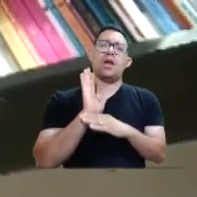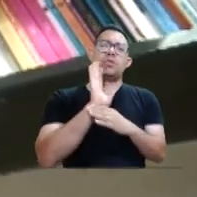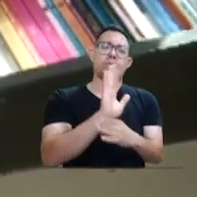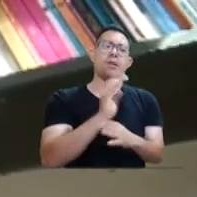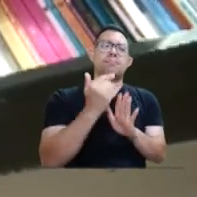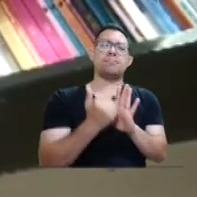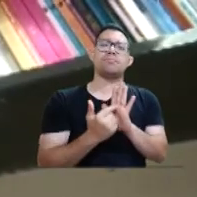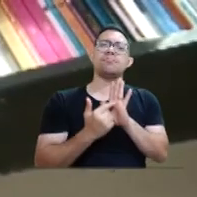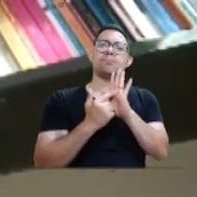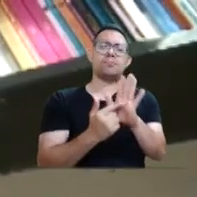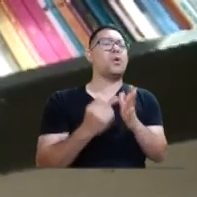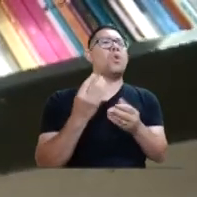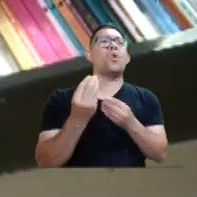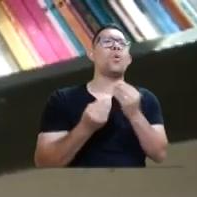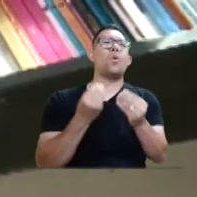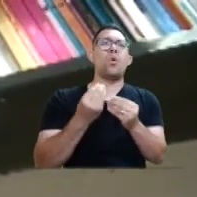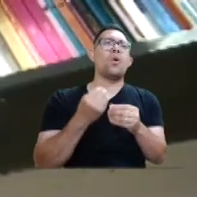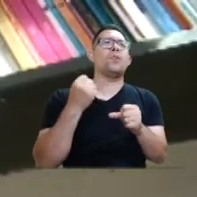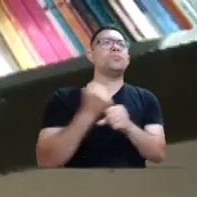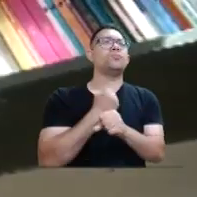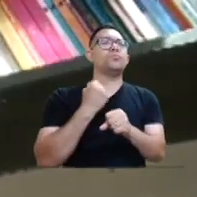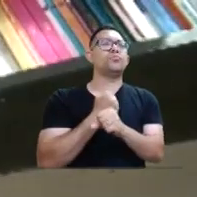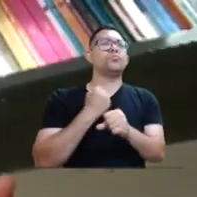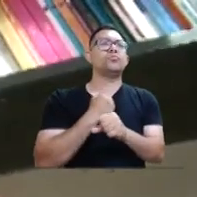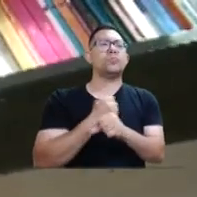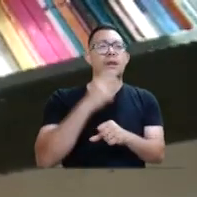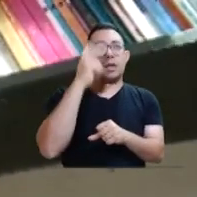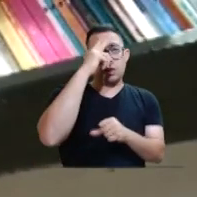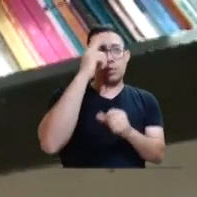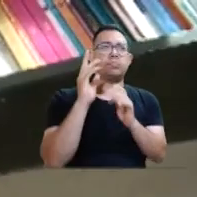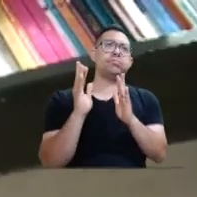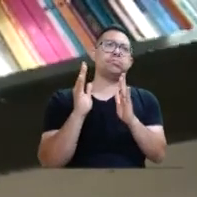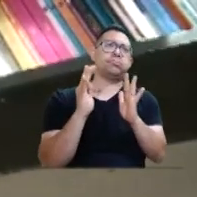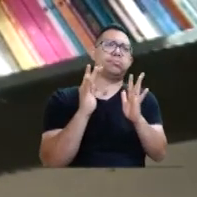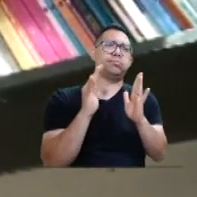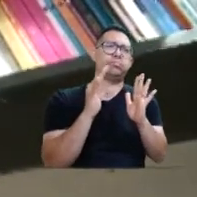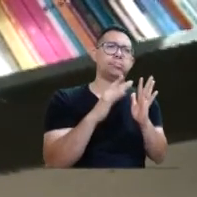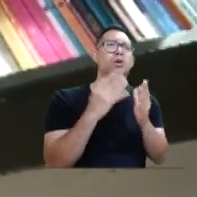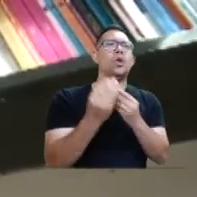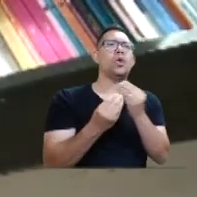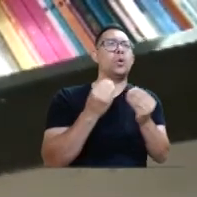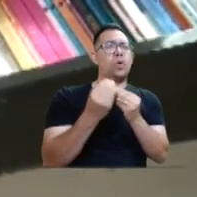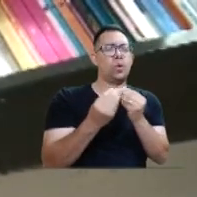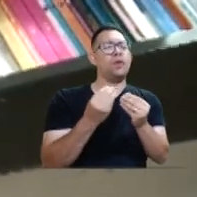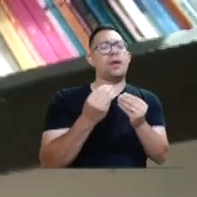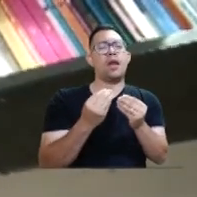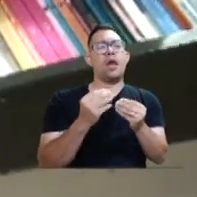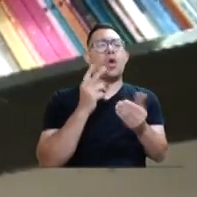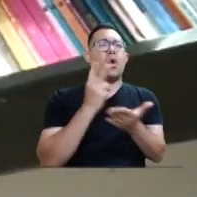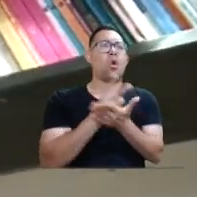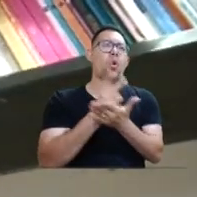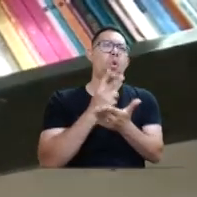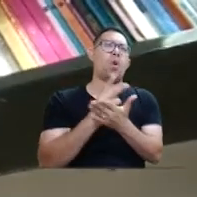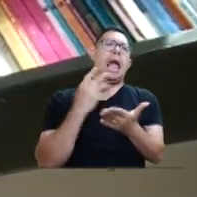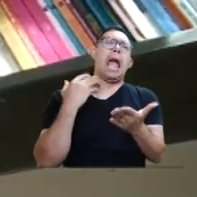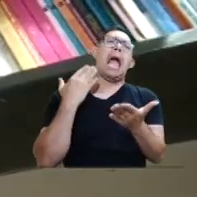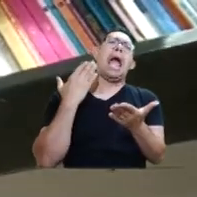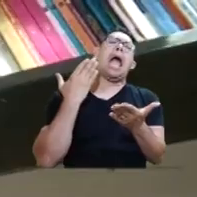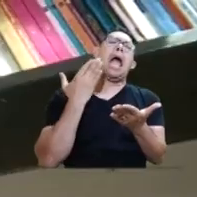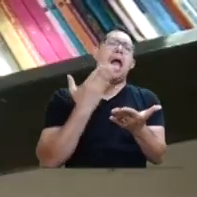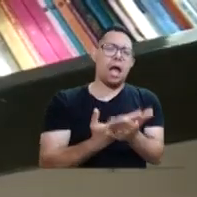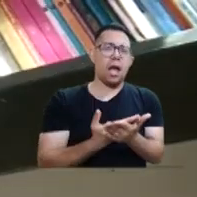para a construção dessa narrativa, no intuito de construir uma história audiovisual do que foi e que continua